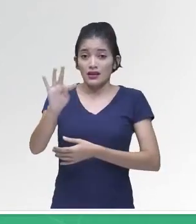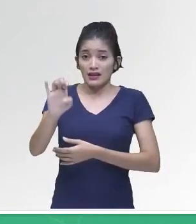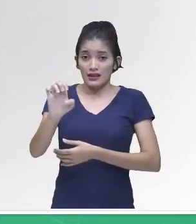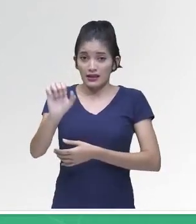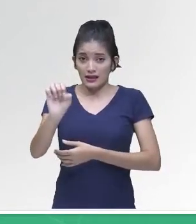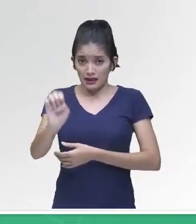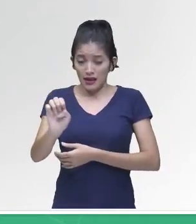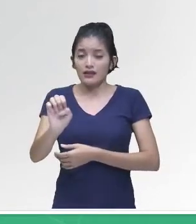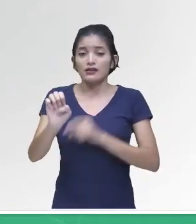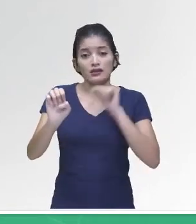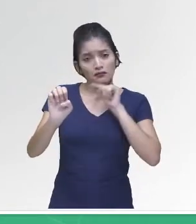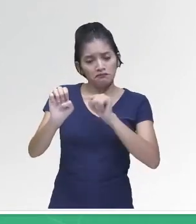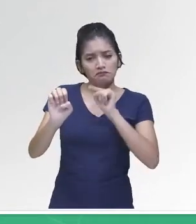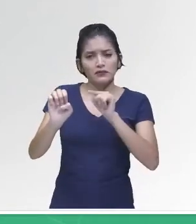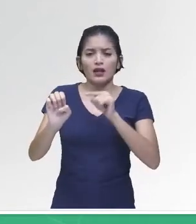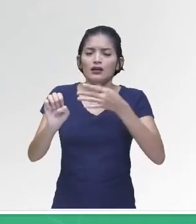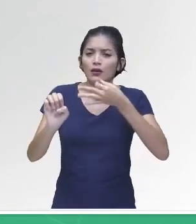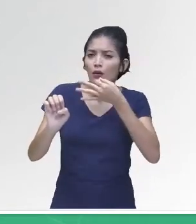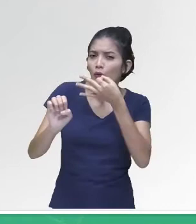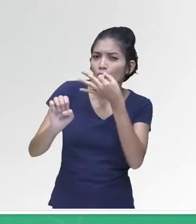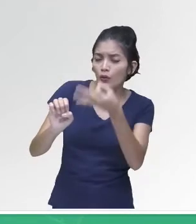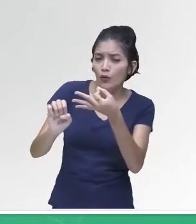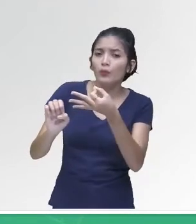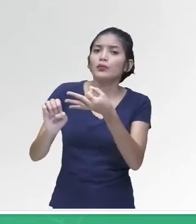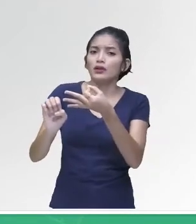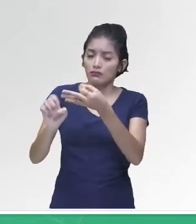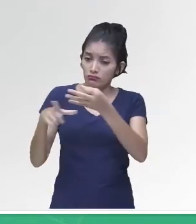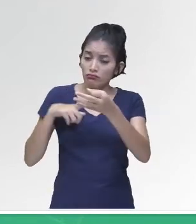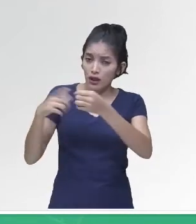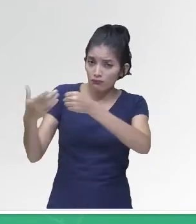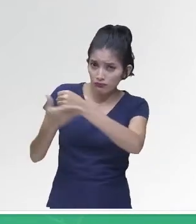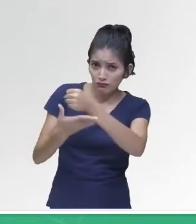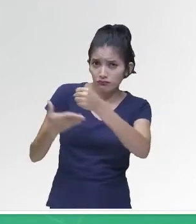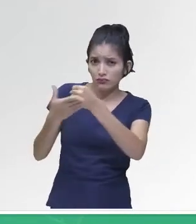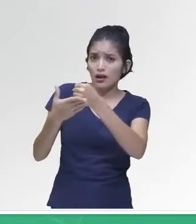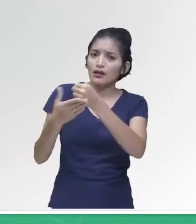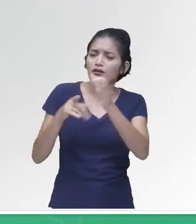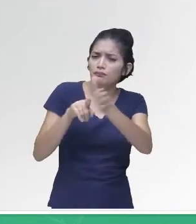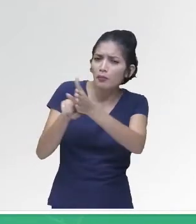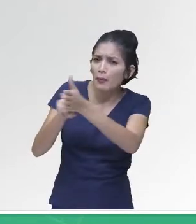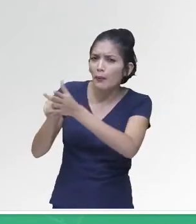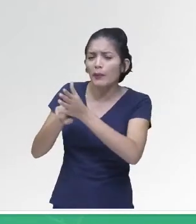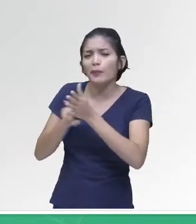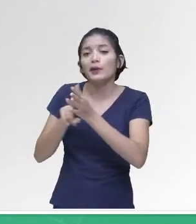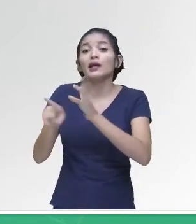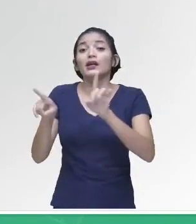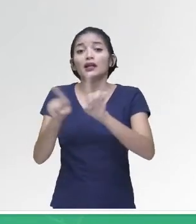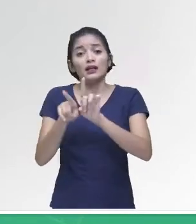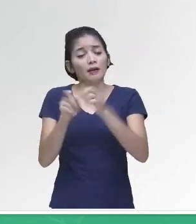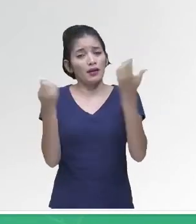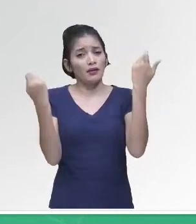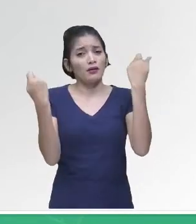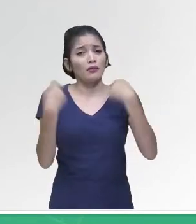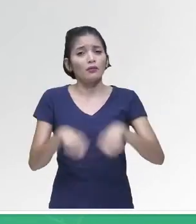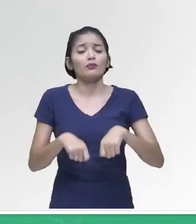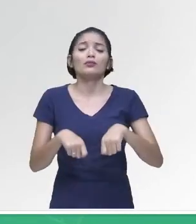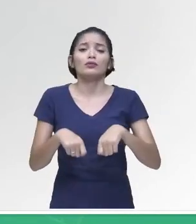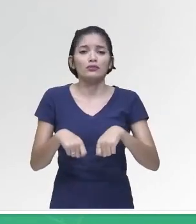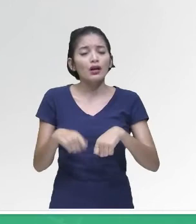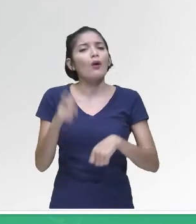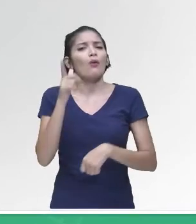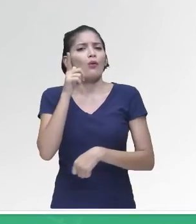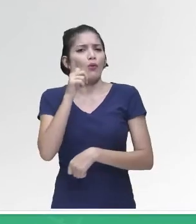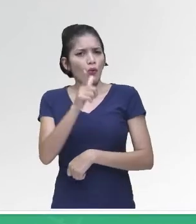e essa tese tem argumentos que a sustentam e de tal maneira que é possível que eu